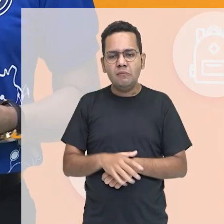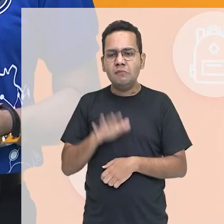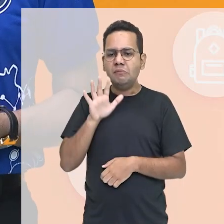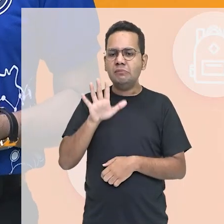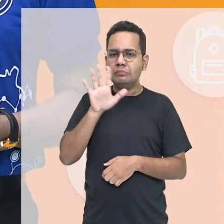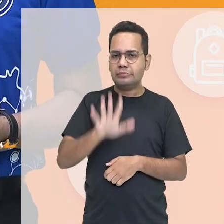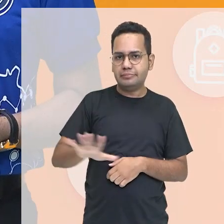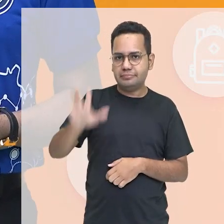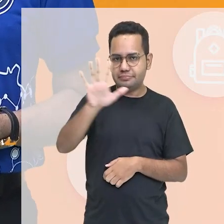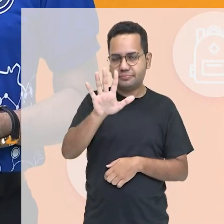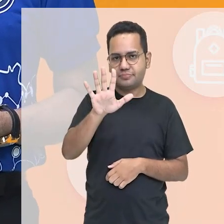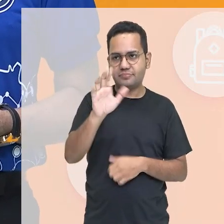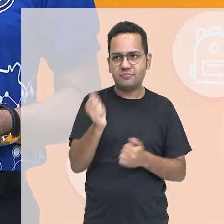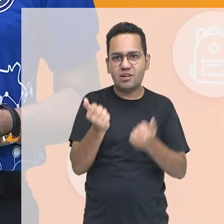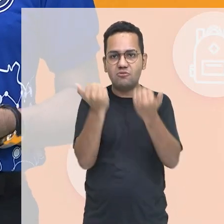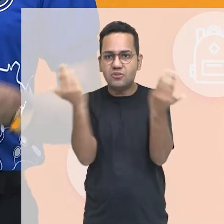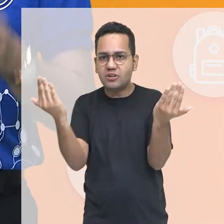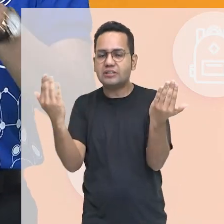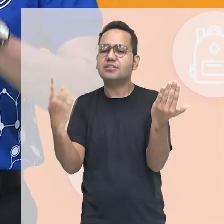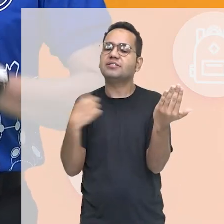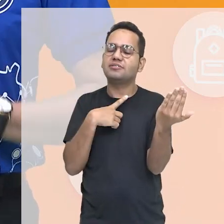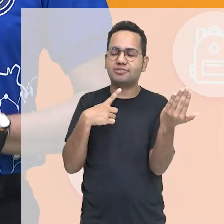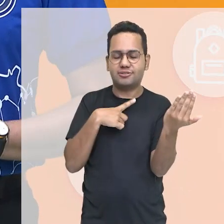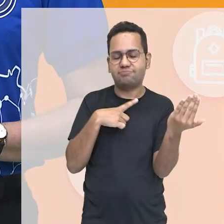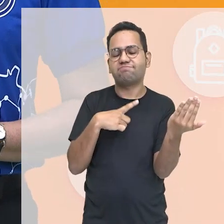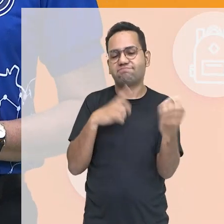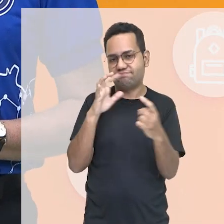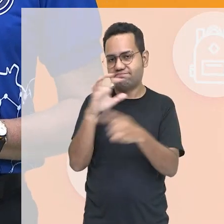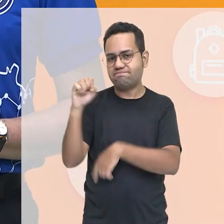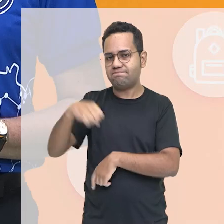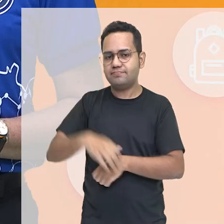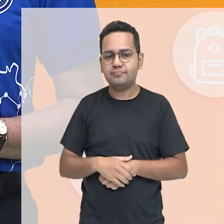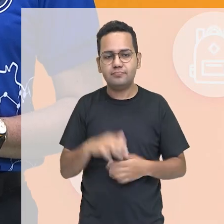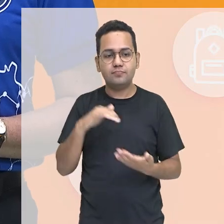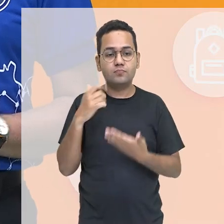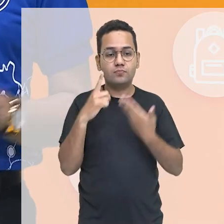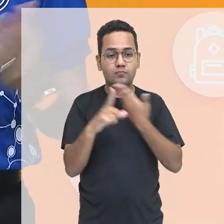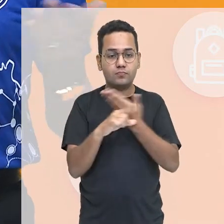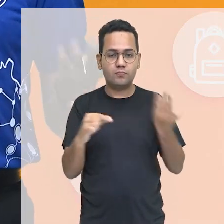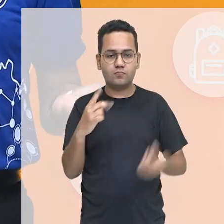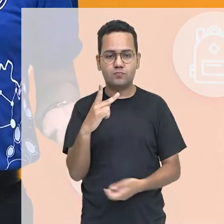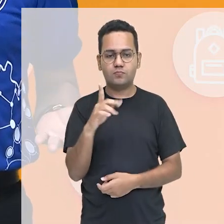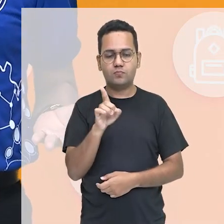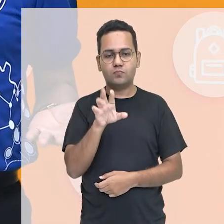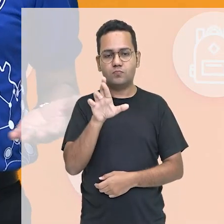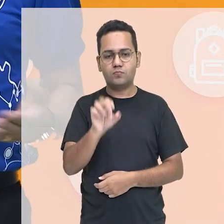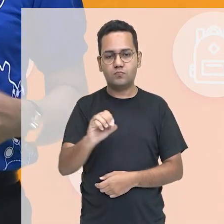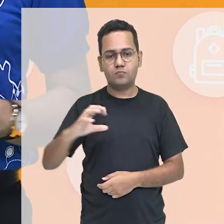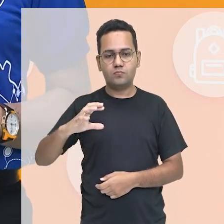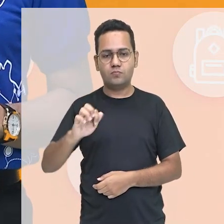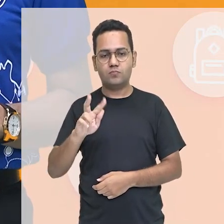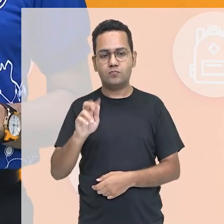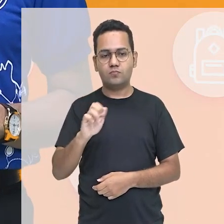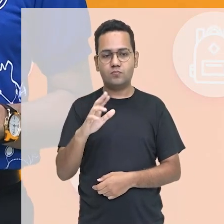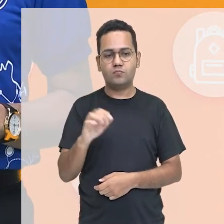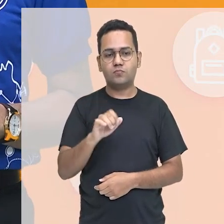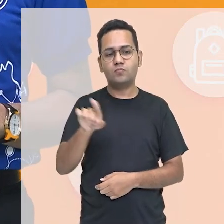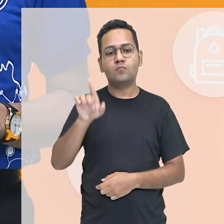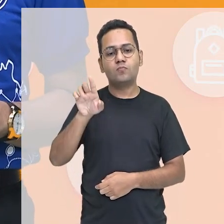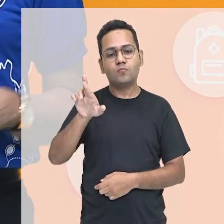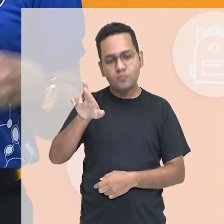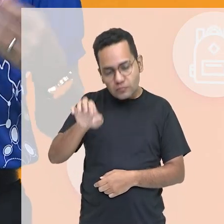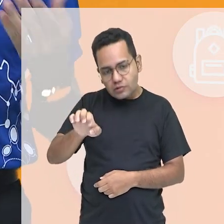vai ter reflexo na sociedade. Segundo o autor Pedro Cavalcante, que é doutor em ciência política